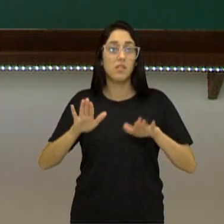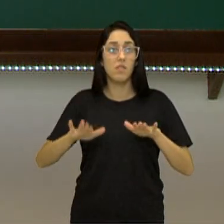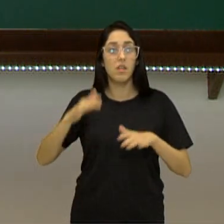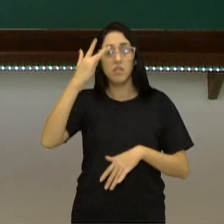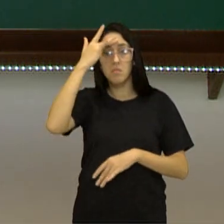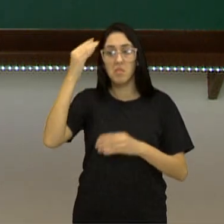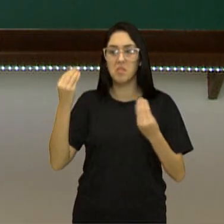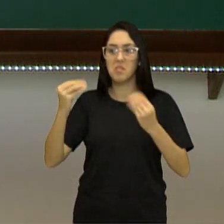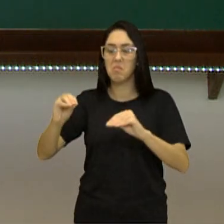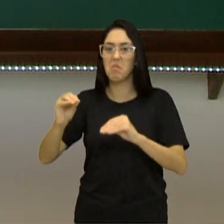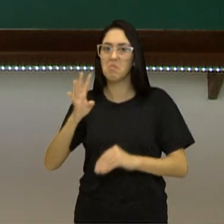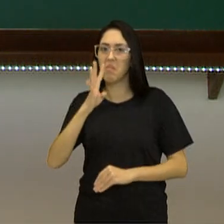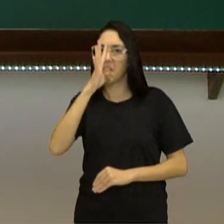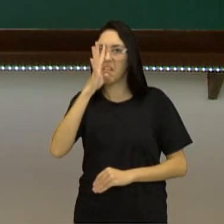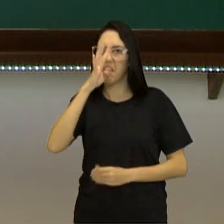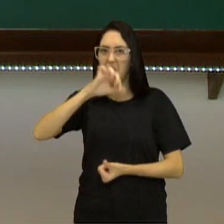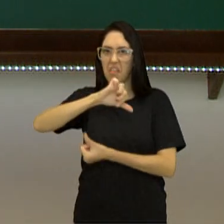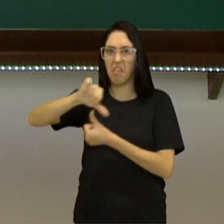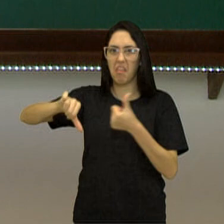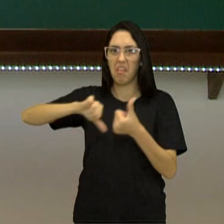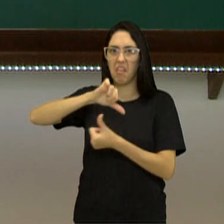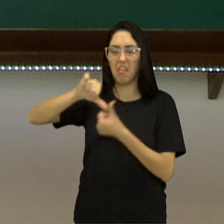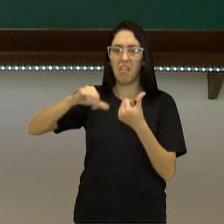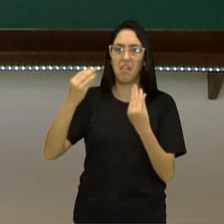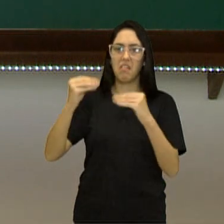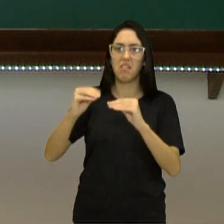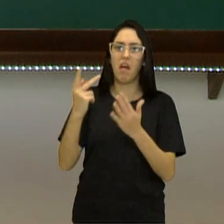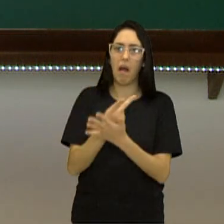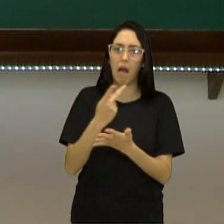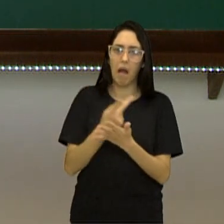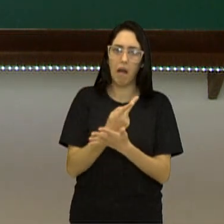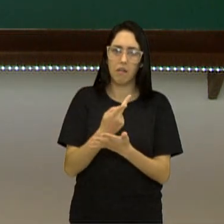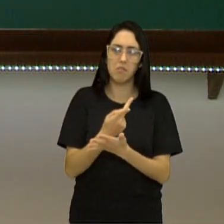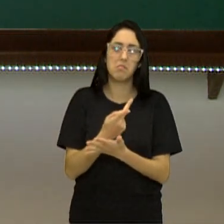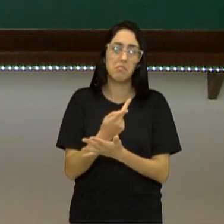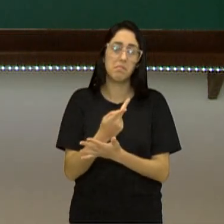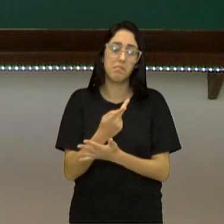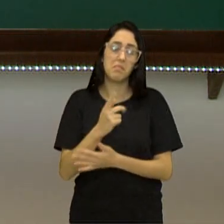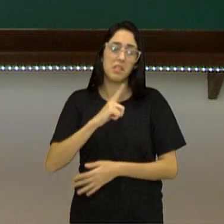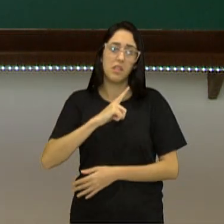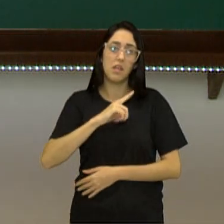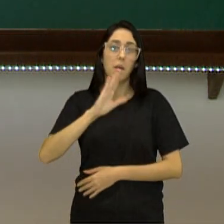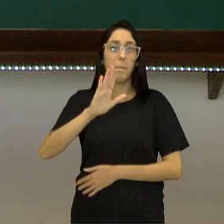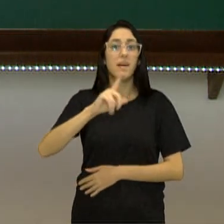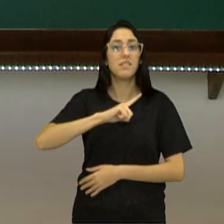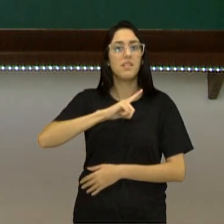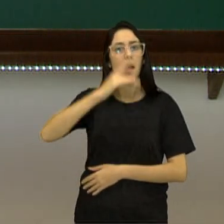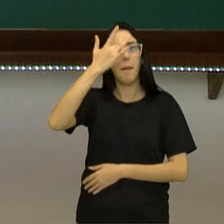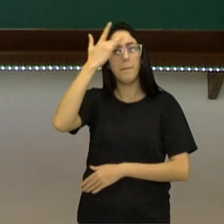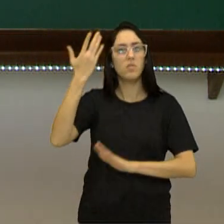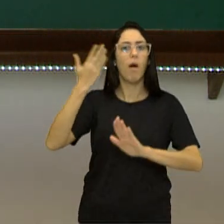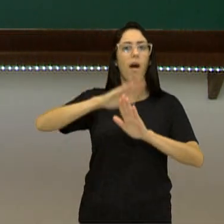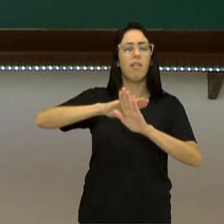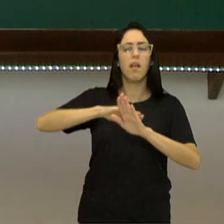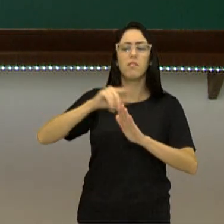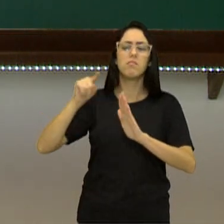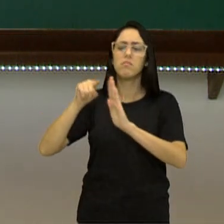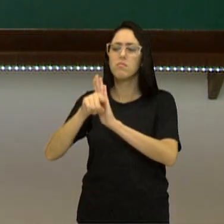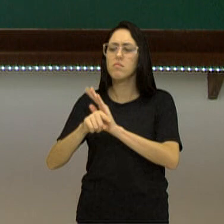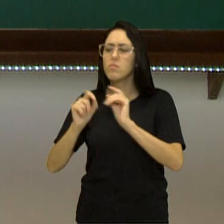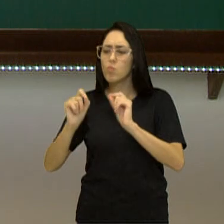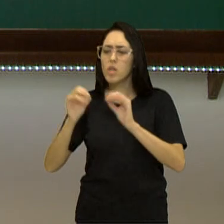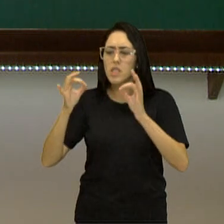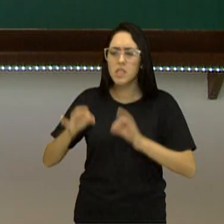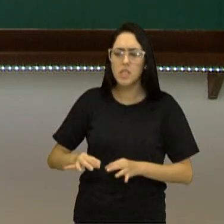vai alterar e alterar fazendo uma coisa equivocada. Mas tem um grupo de pessoas que vão observar se está certo, não está. Passa por